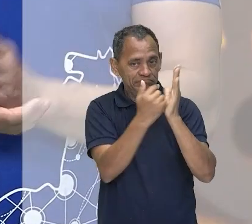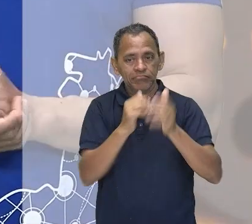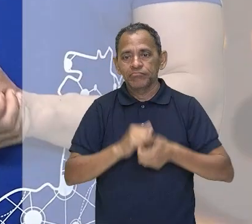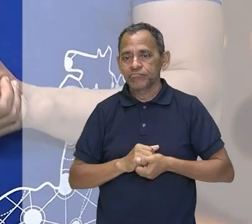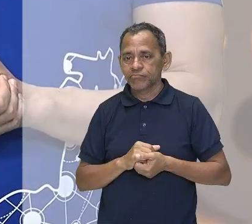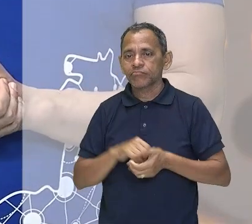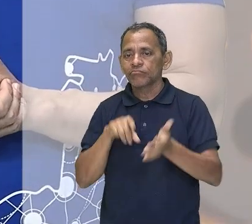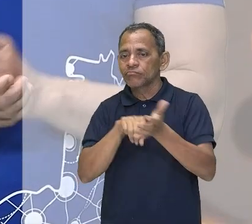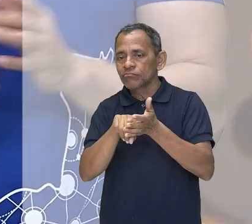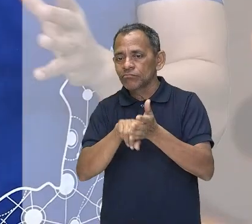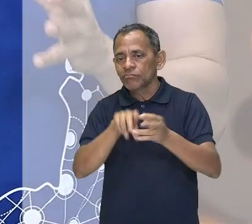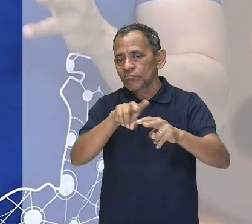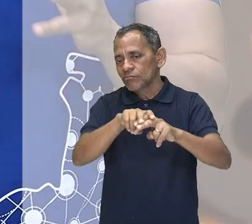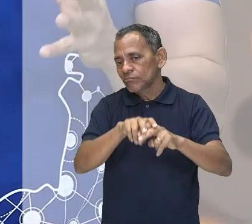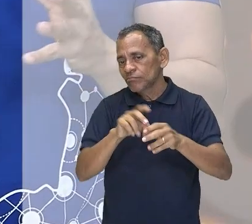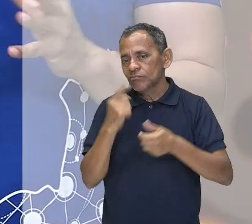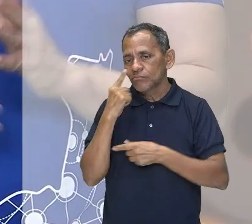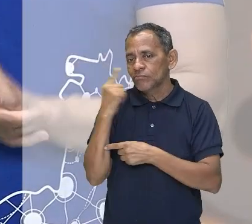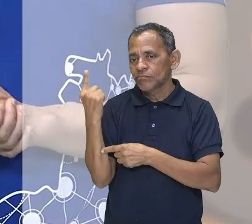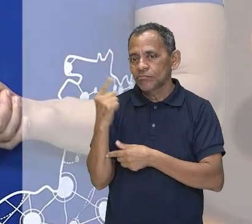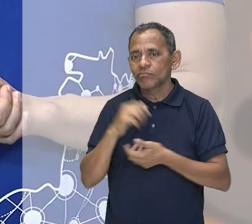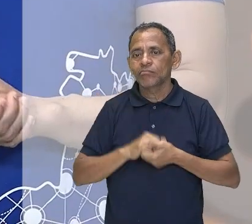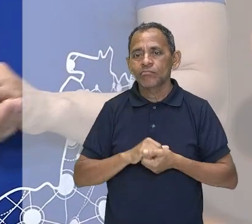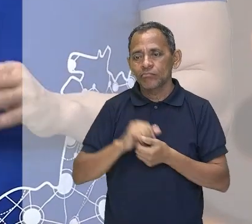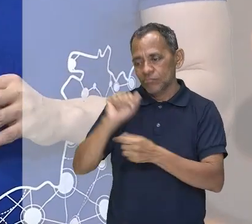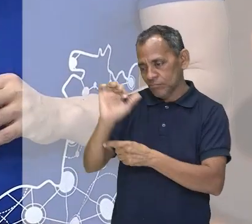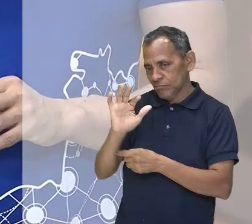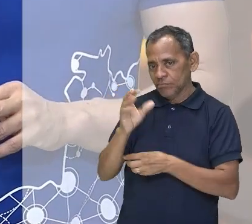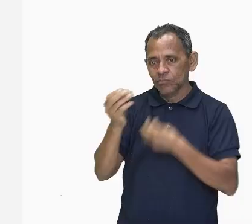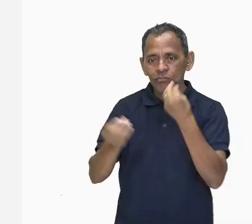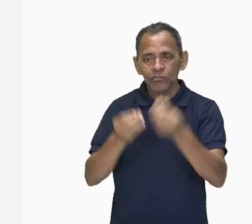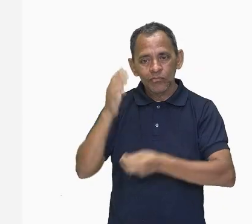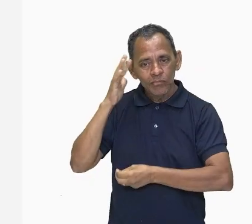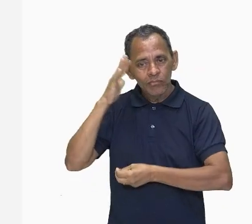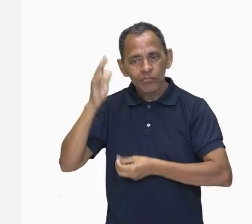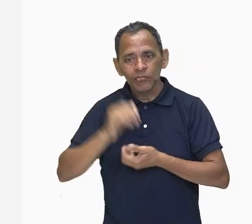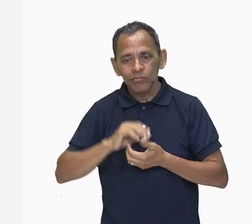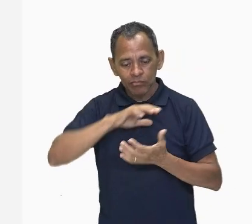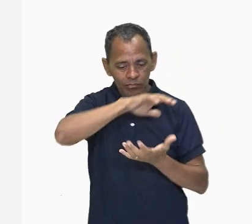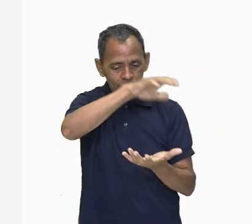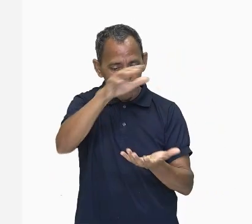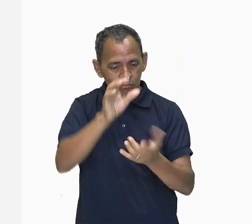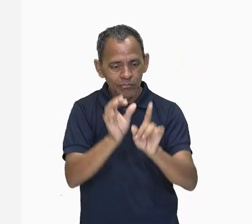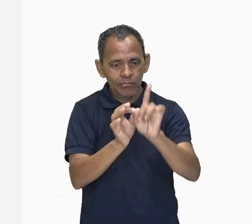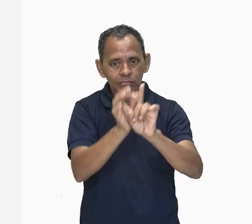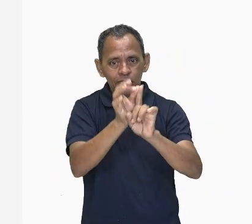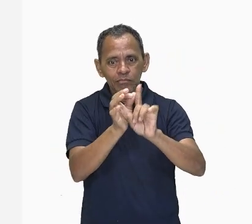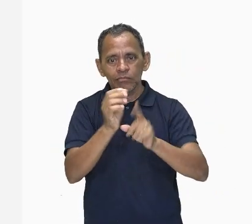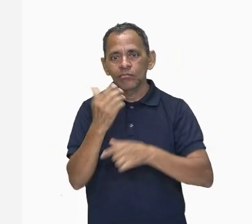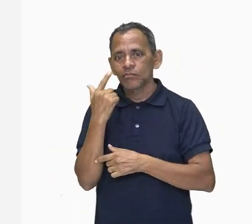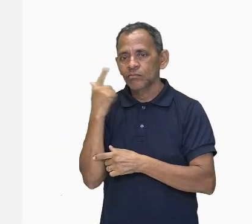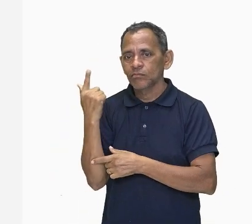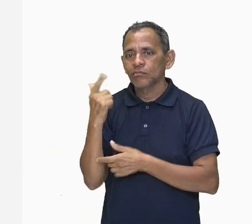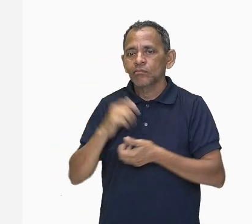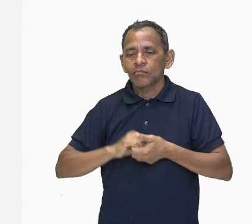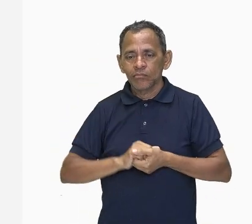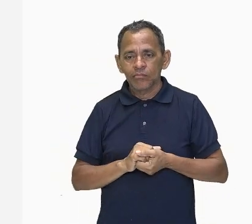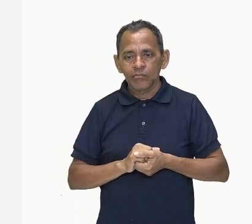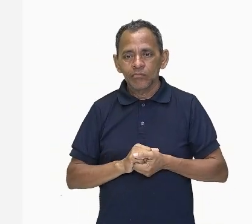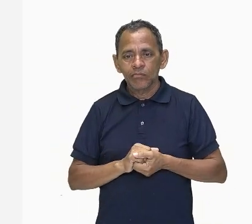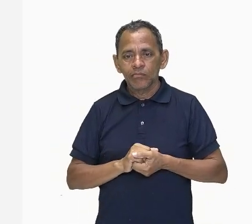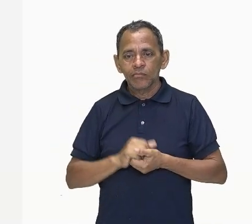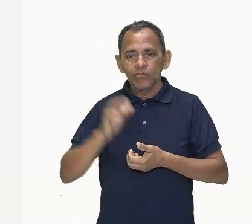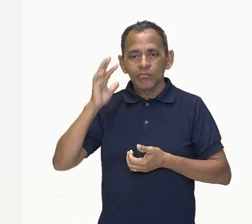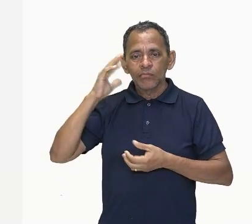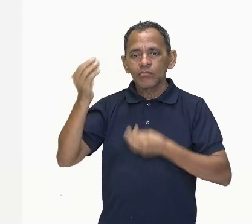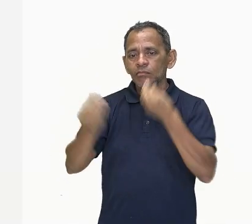verificar, através dessa imagem, como é que o efeito estufa ele funciona. Acompanhe aqui comigo a imagem. O efeito estufa,